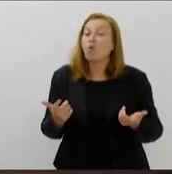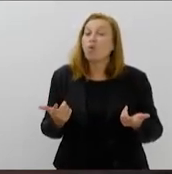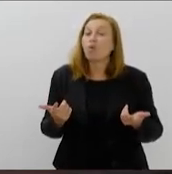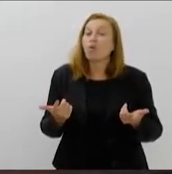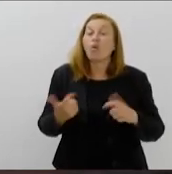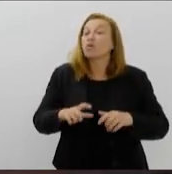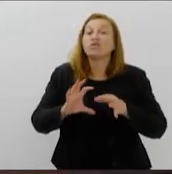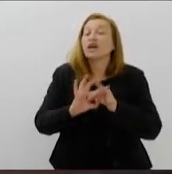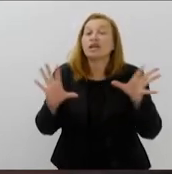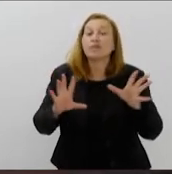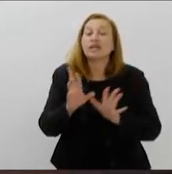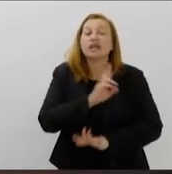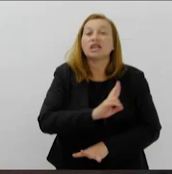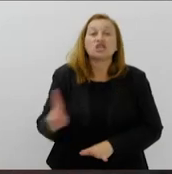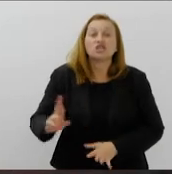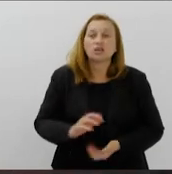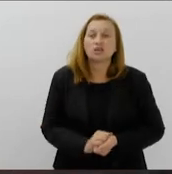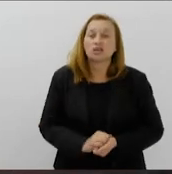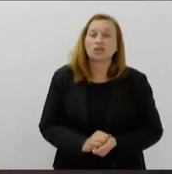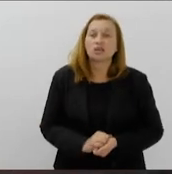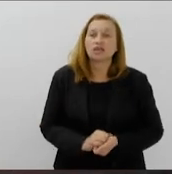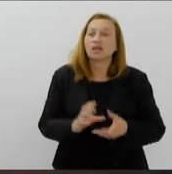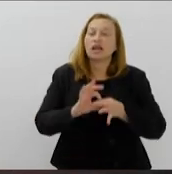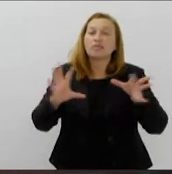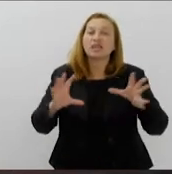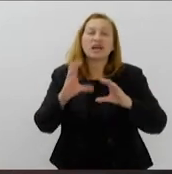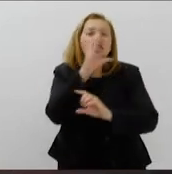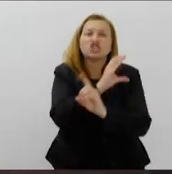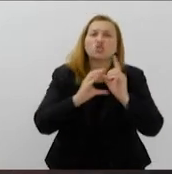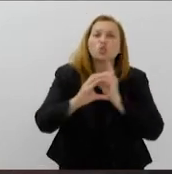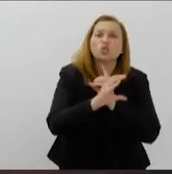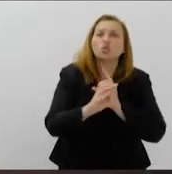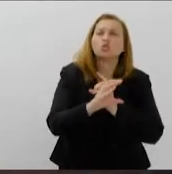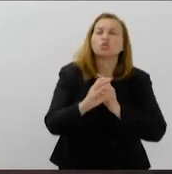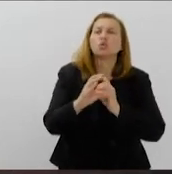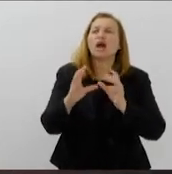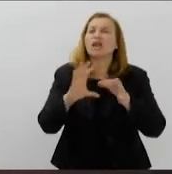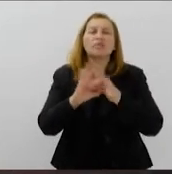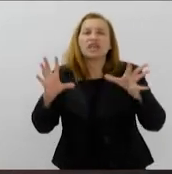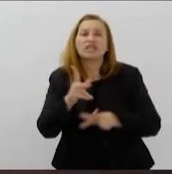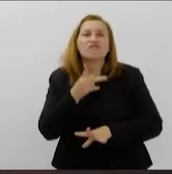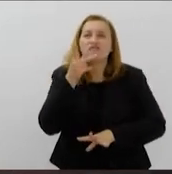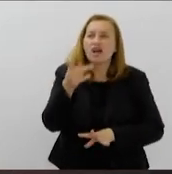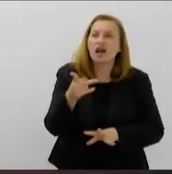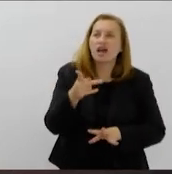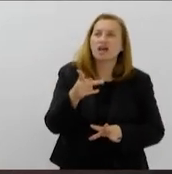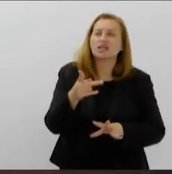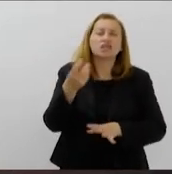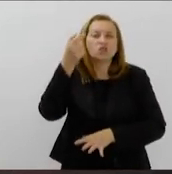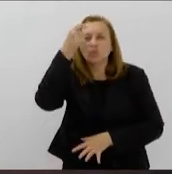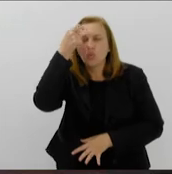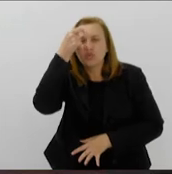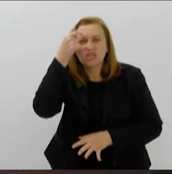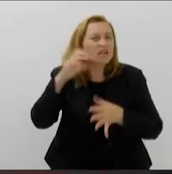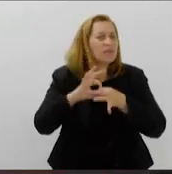a liberdade religiosa, a liberdade de culto, a liberdade de expressão, a liberdade de